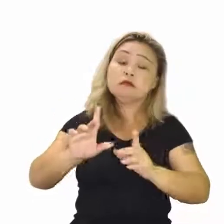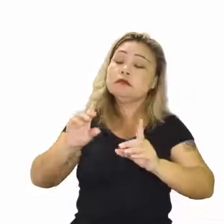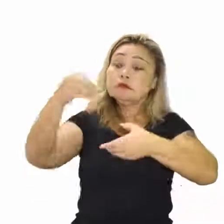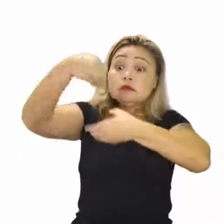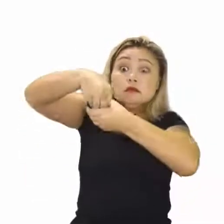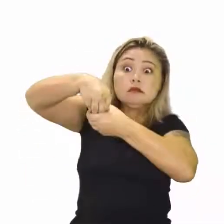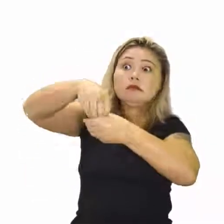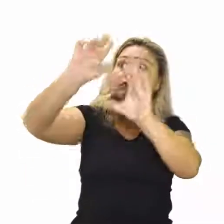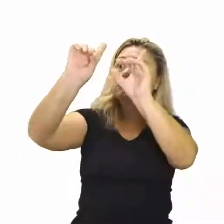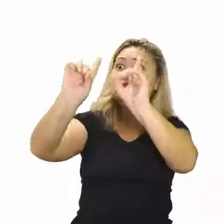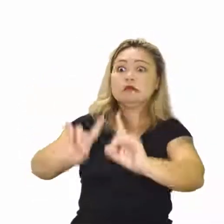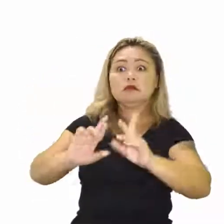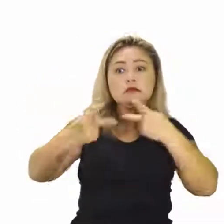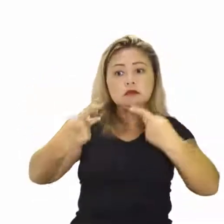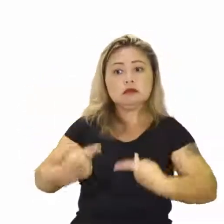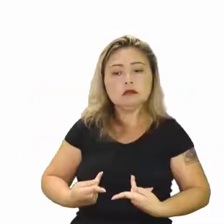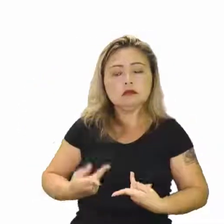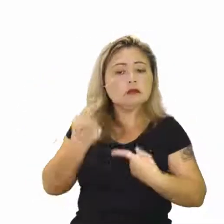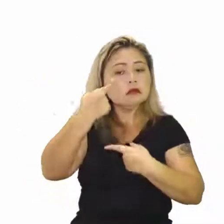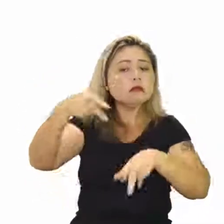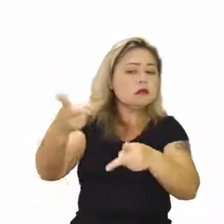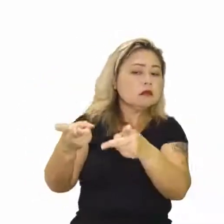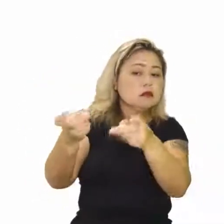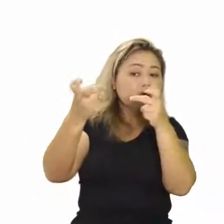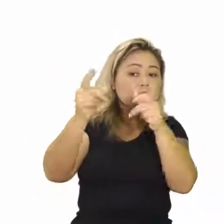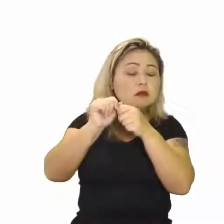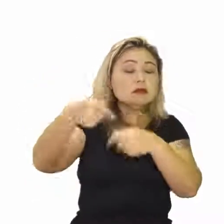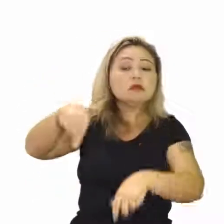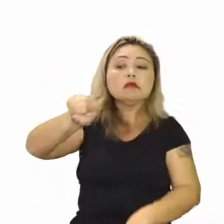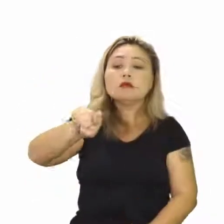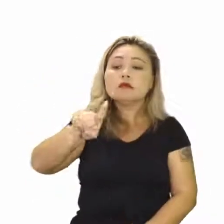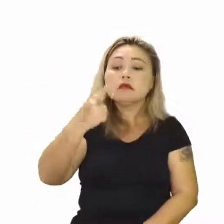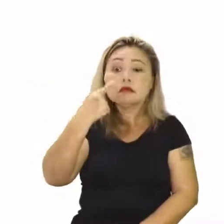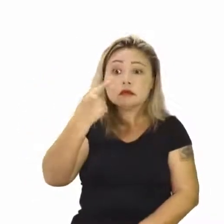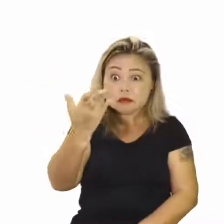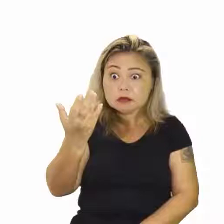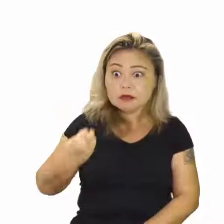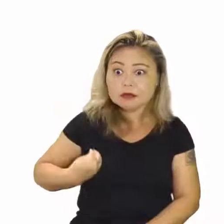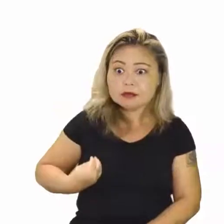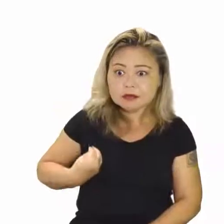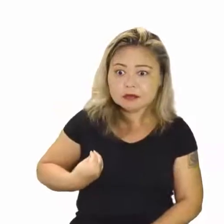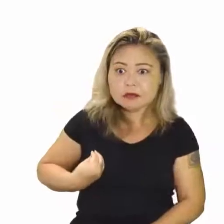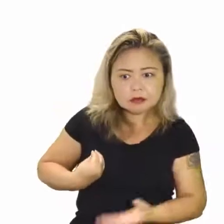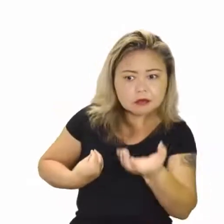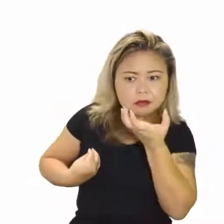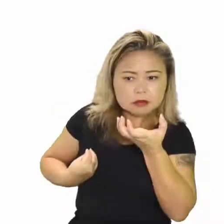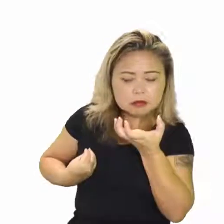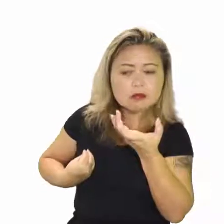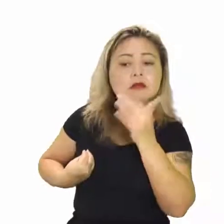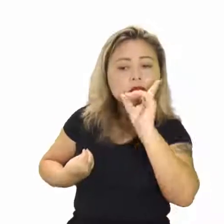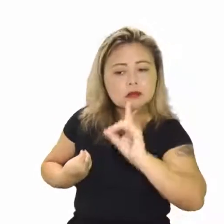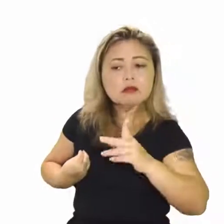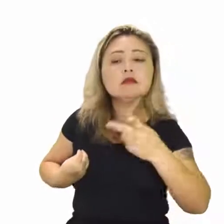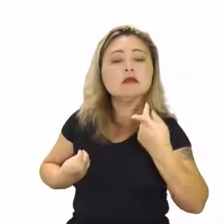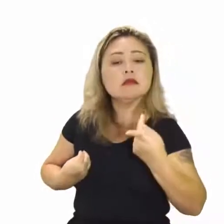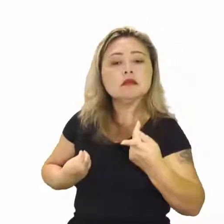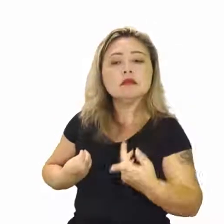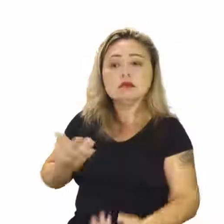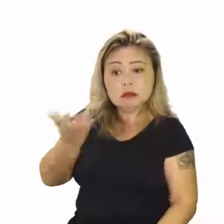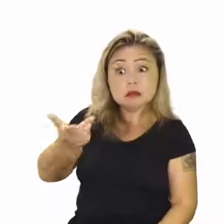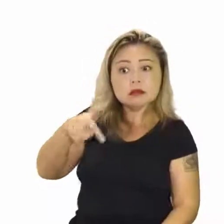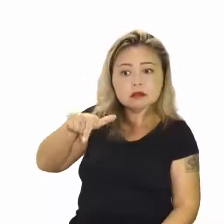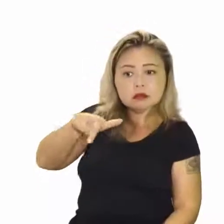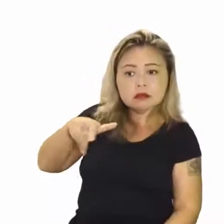direitos humanos. Percebam vocês, vocês querem vida? É direitos humanos. Vocês